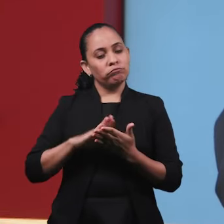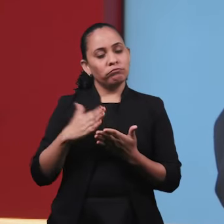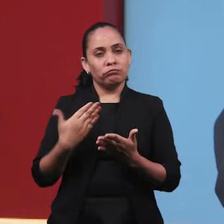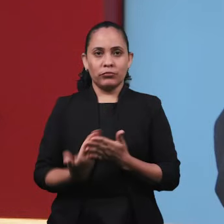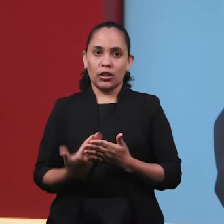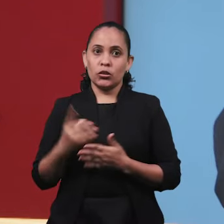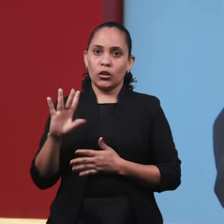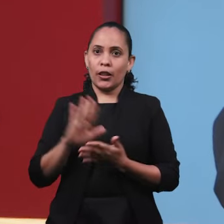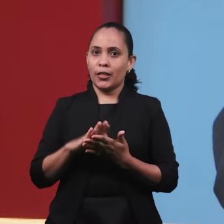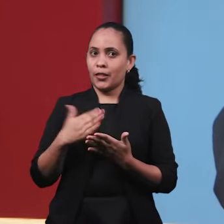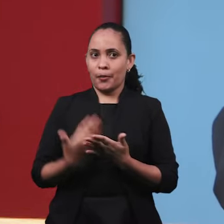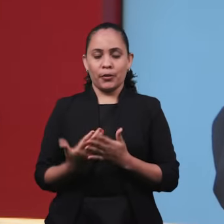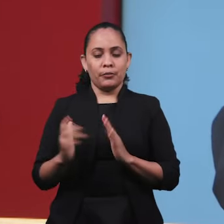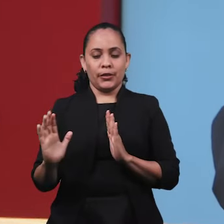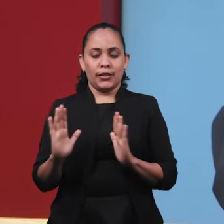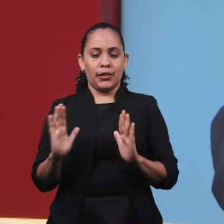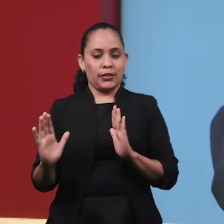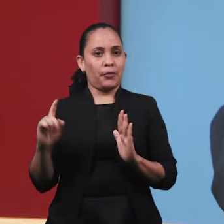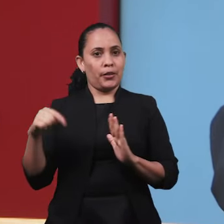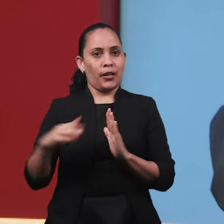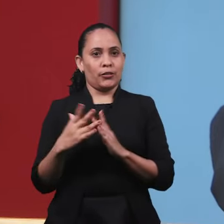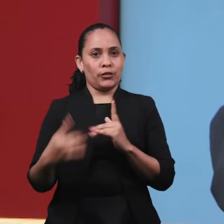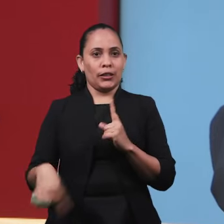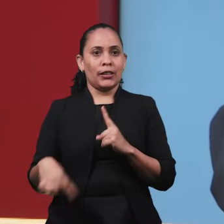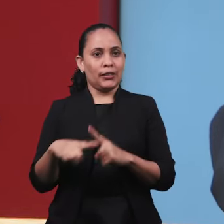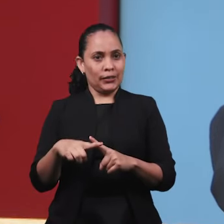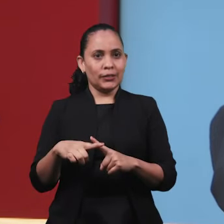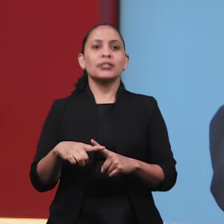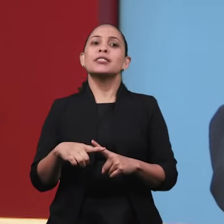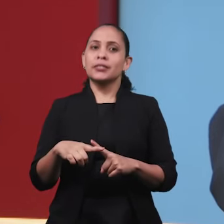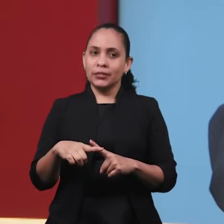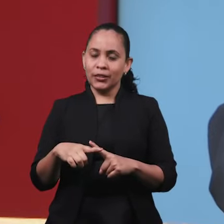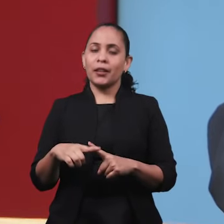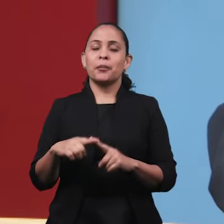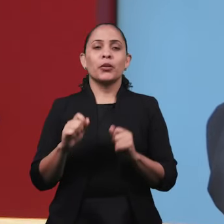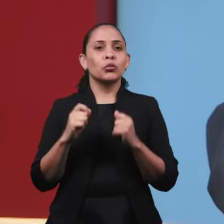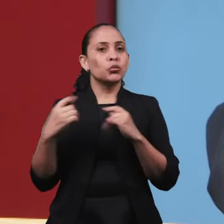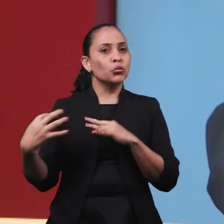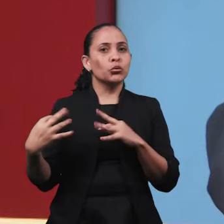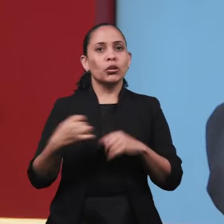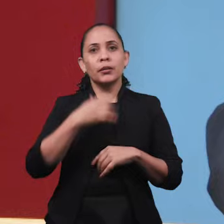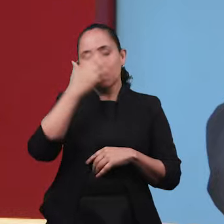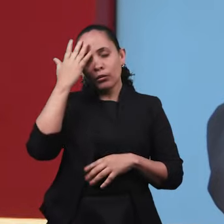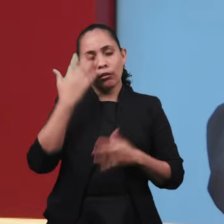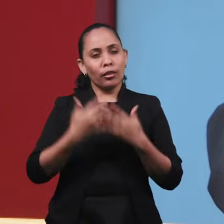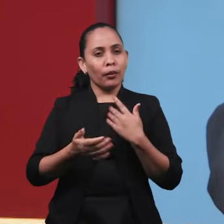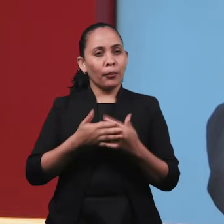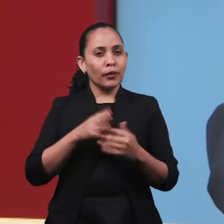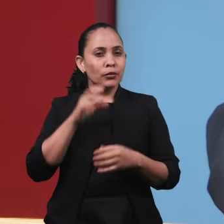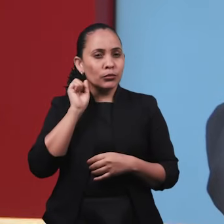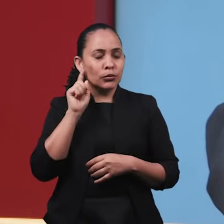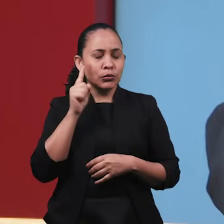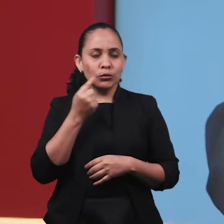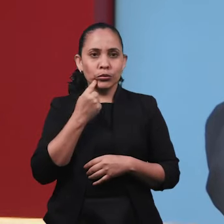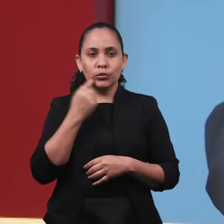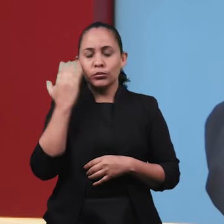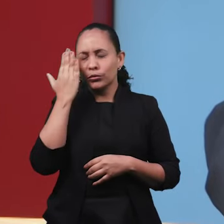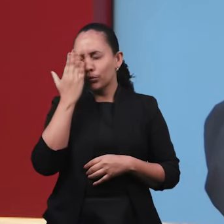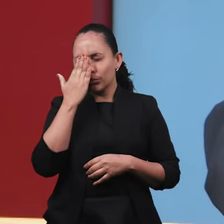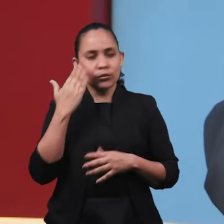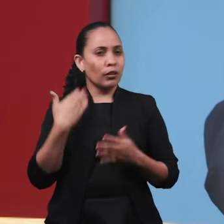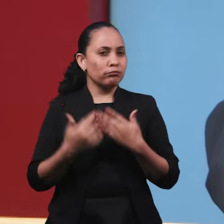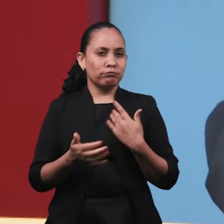ter um intérprete, não só intérprete, mas a acessibilidade na igreja, o acesso à palavra tem que ser para todos, independente se é ouvinte, se é